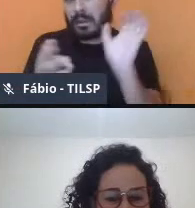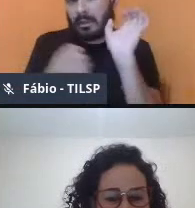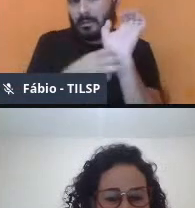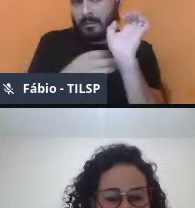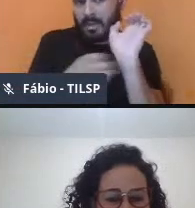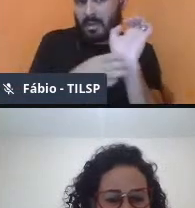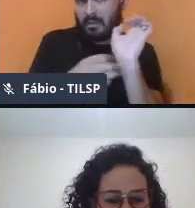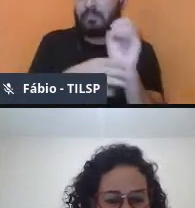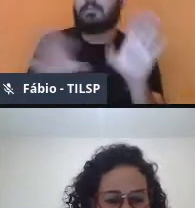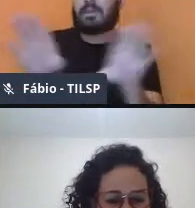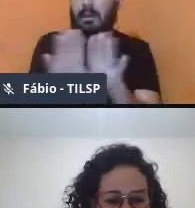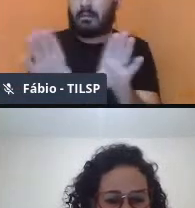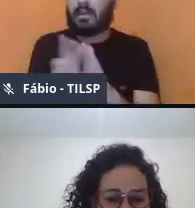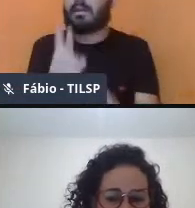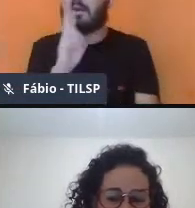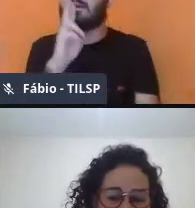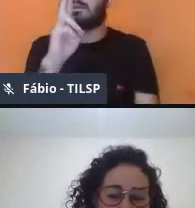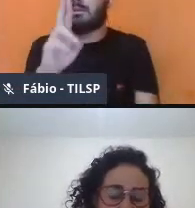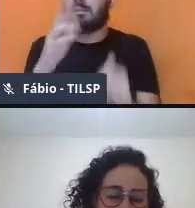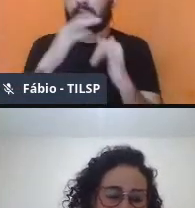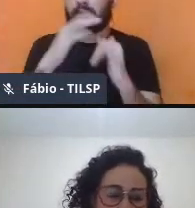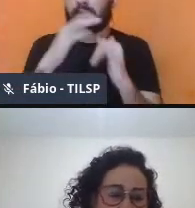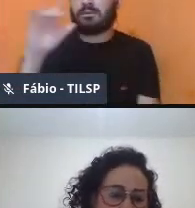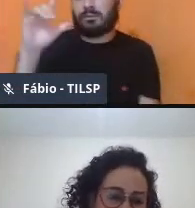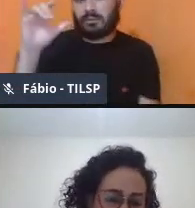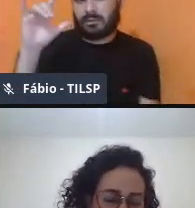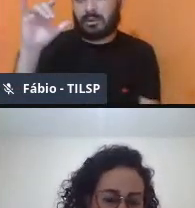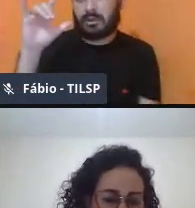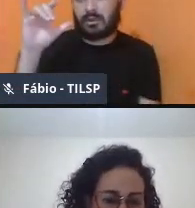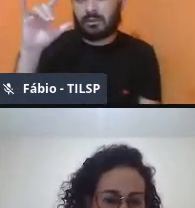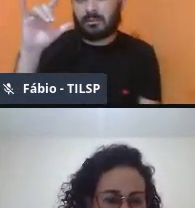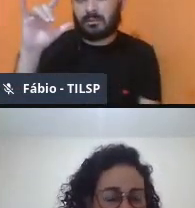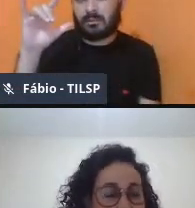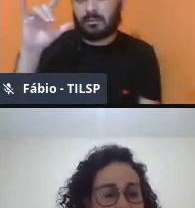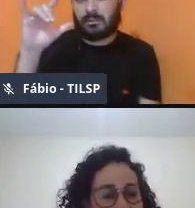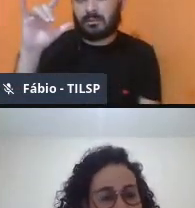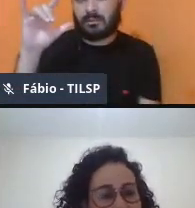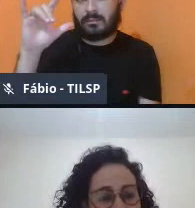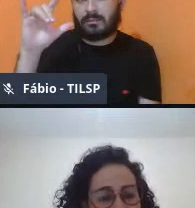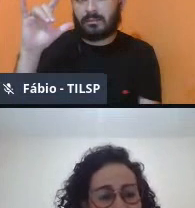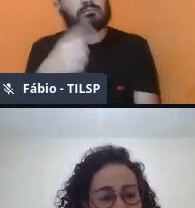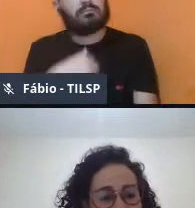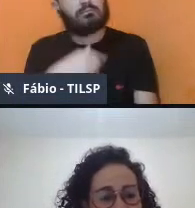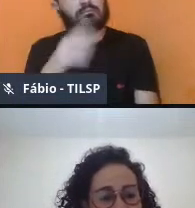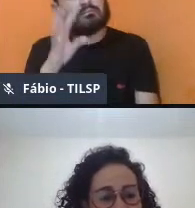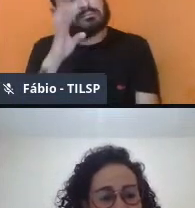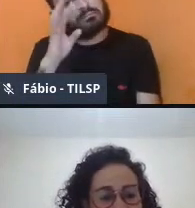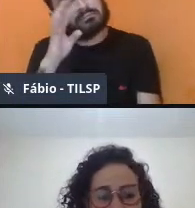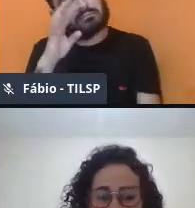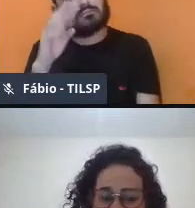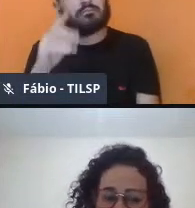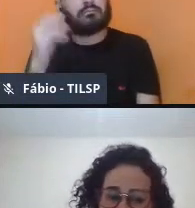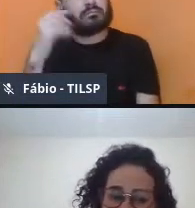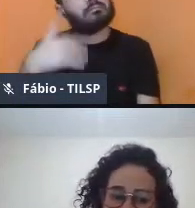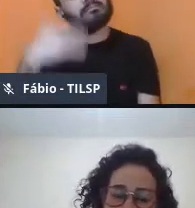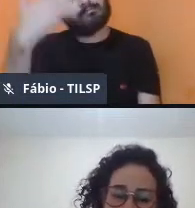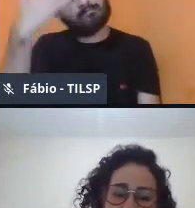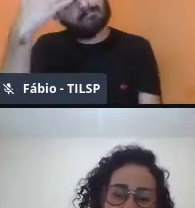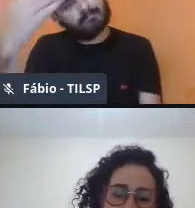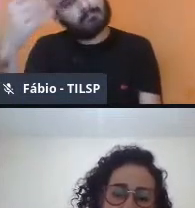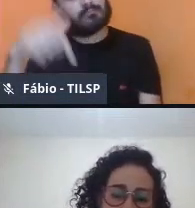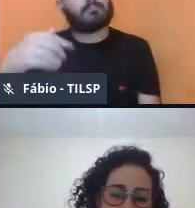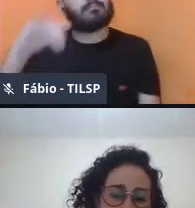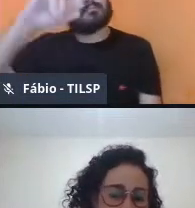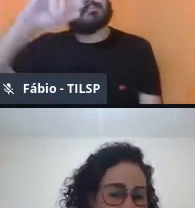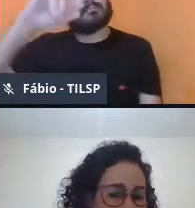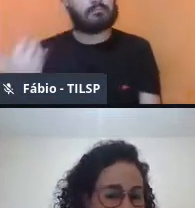Também respondo pelo Instagram, né? E é onde vocês vão me encontrar. Eu agradeço a oportunidade, agradeço muito,